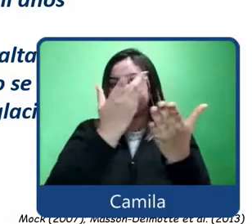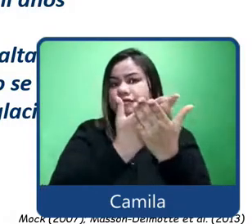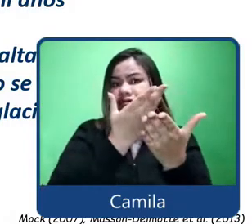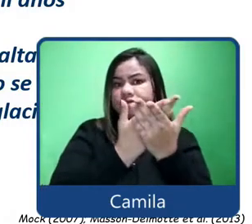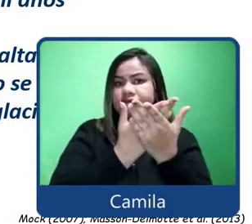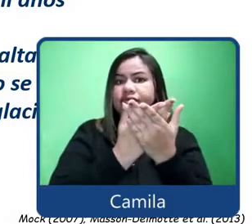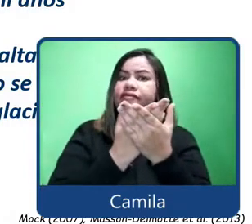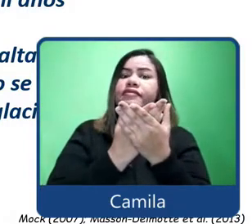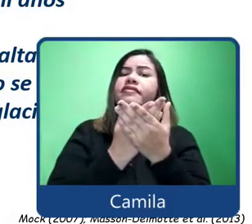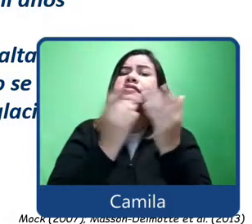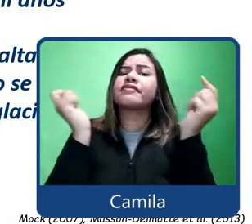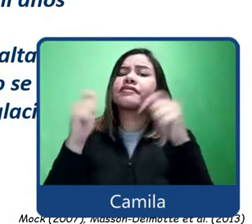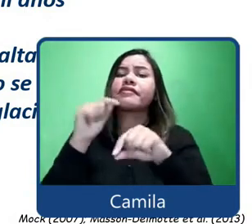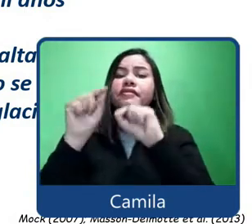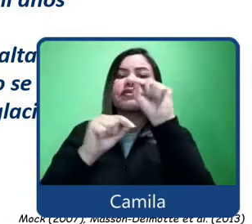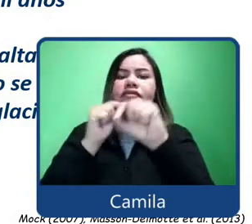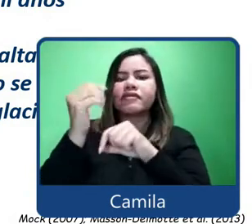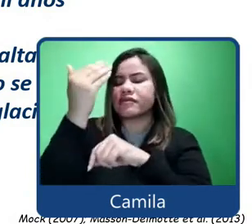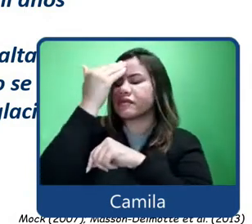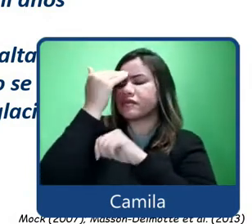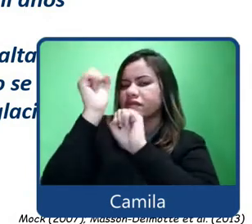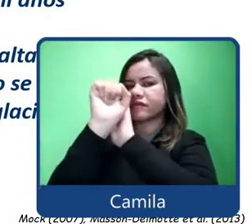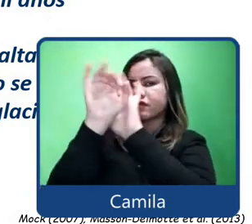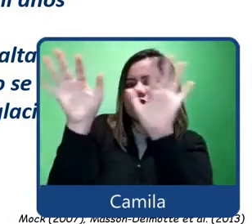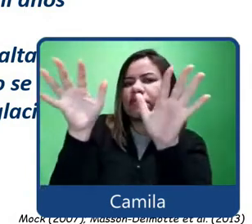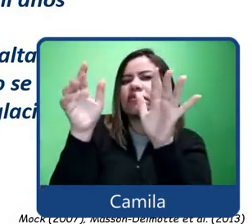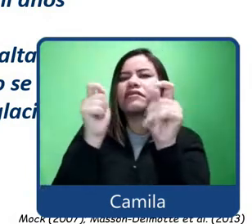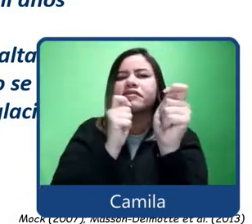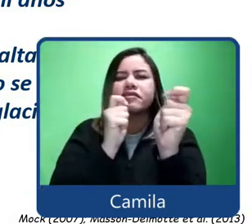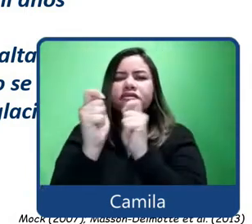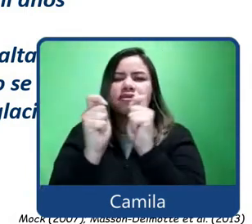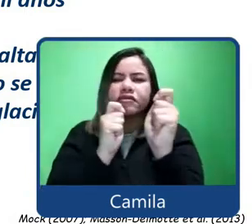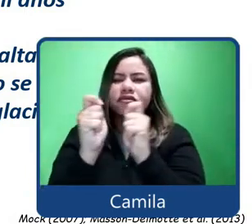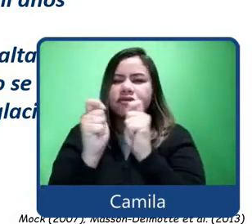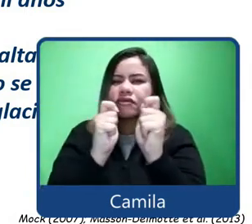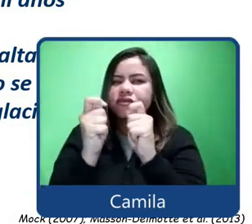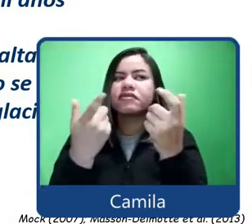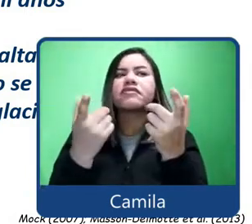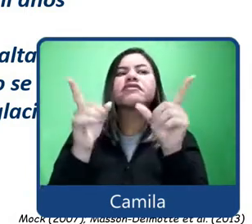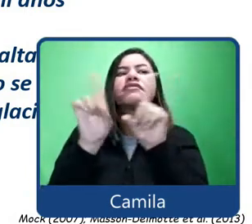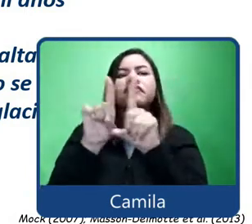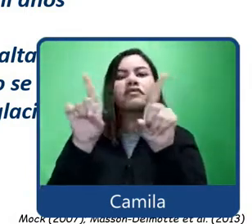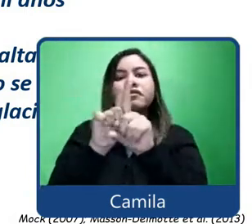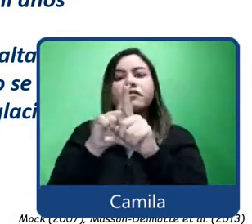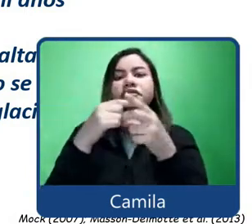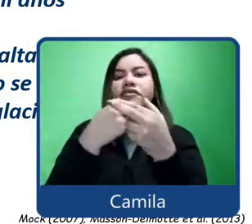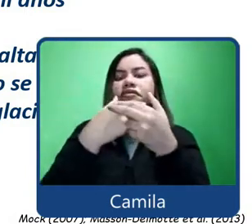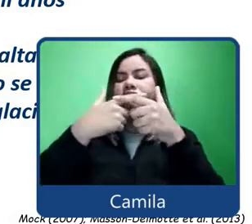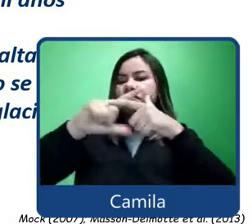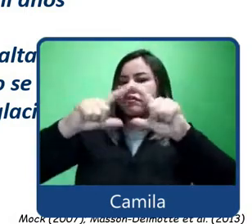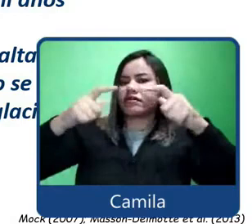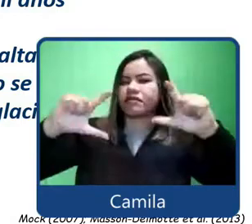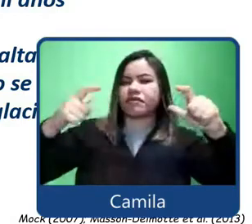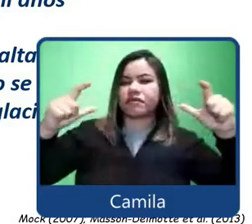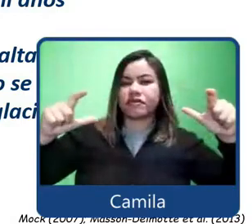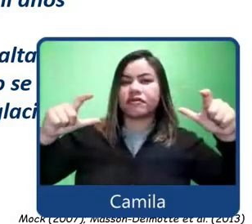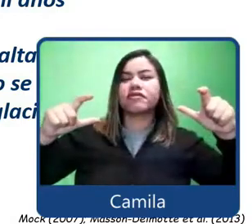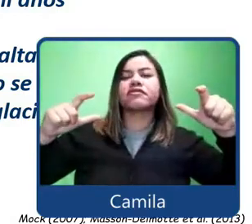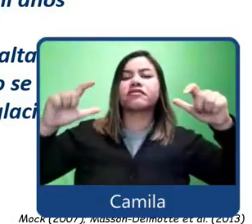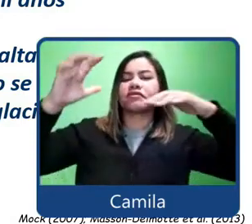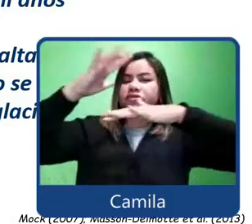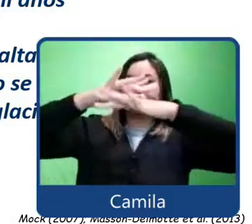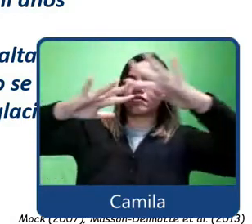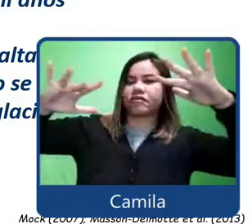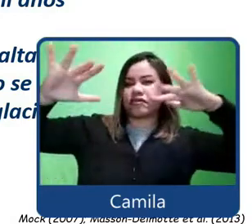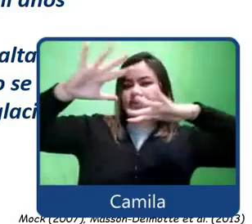na compreensão dos controles, das magnitudes e dos aspectos espaciais e temporais das mudanças